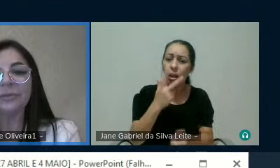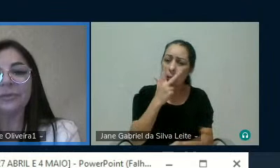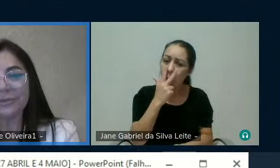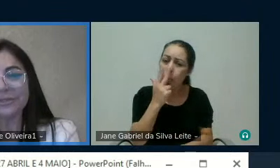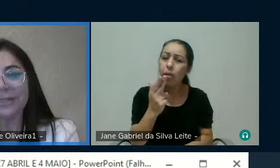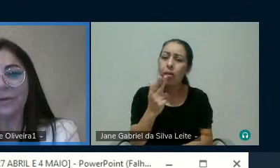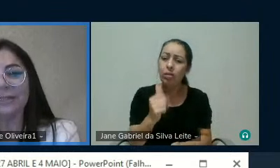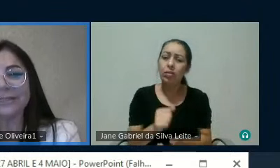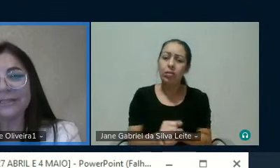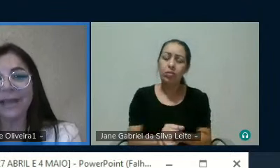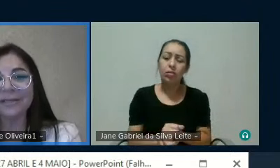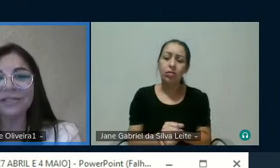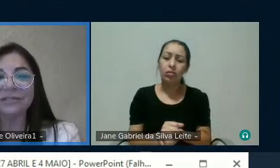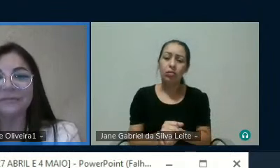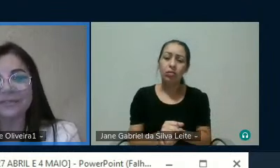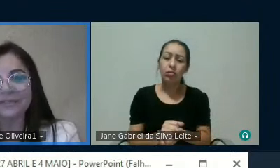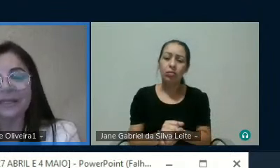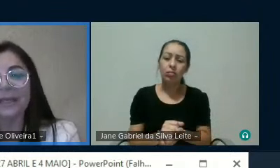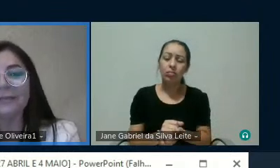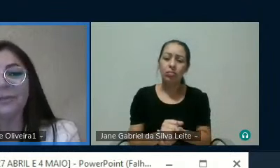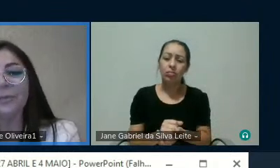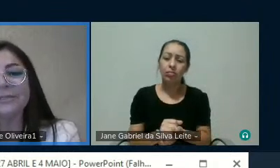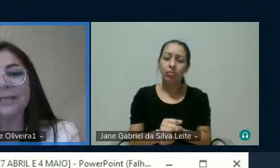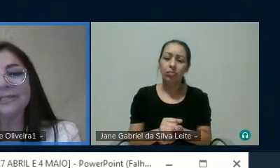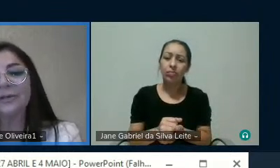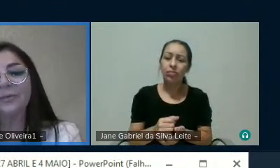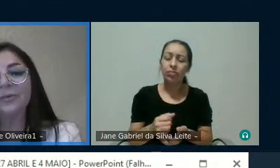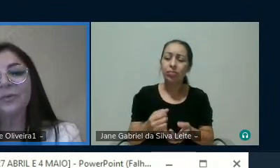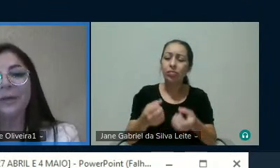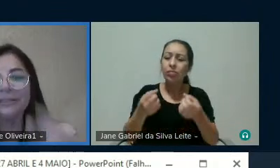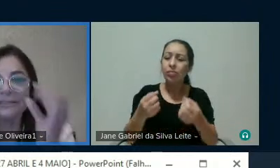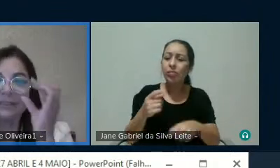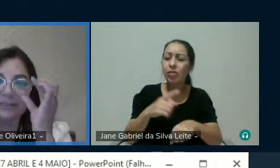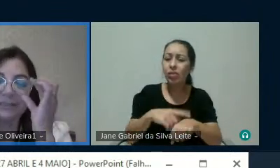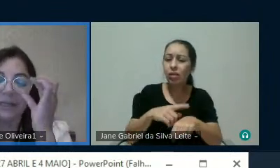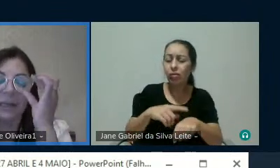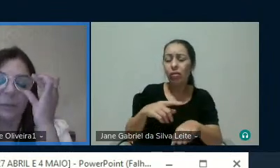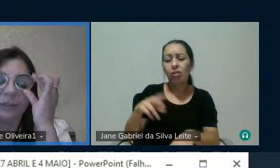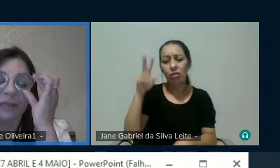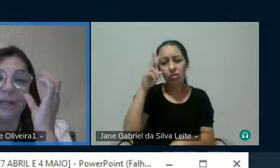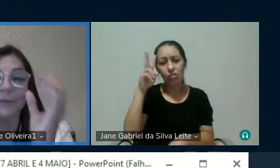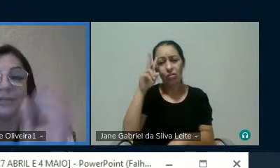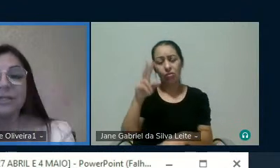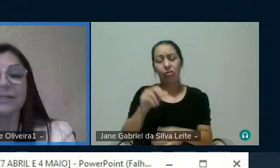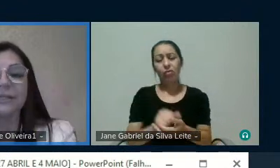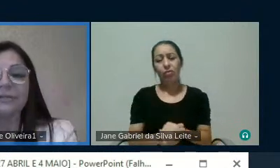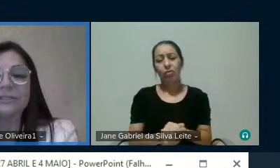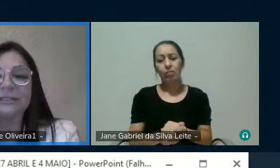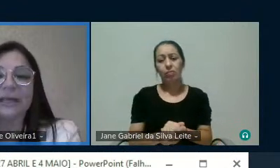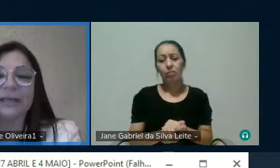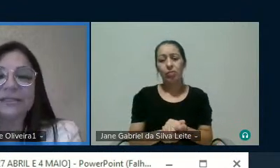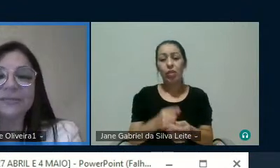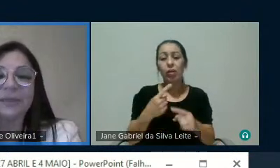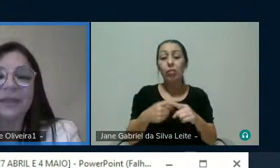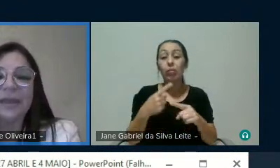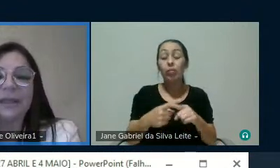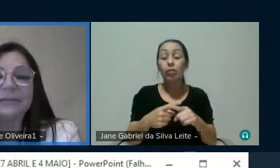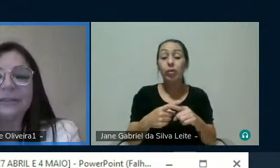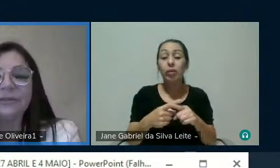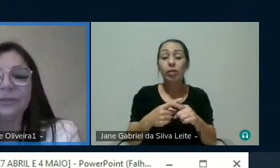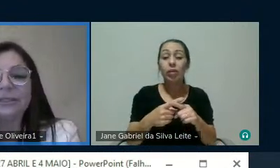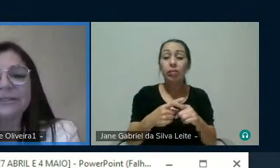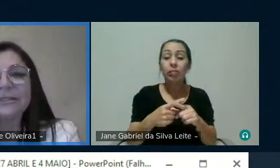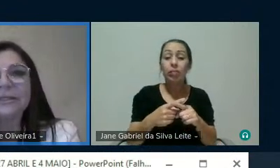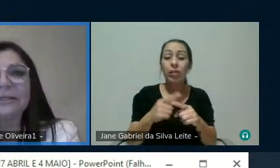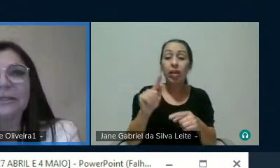elementos linguísticos na hora das narrativas. Então, por isso que elas ficam muito parecidas, porque a gramática da língua de sinais ela